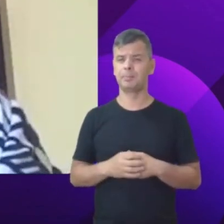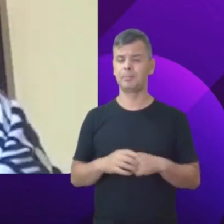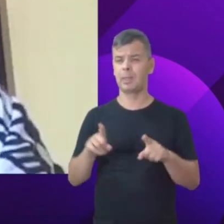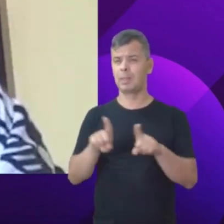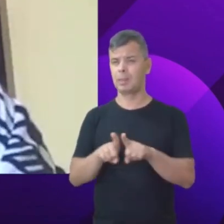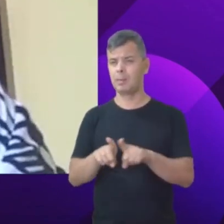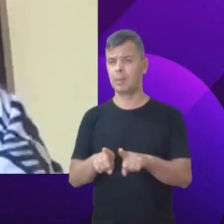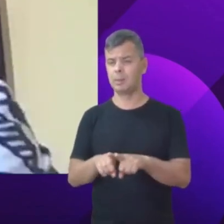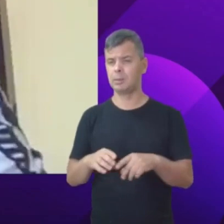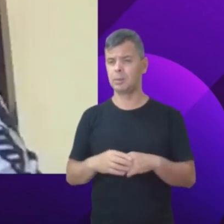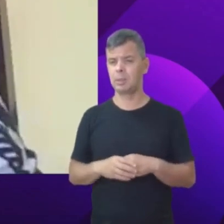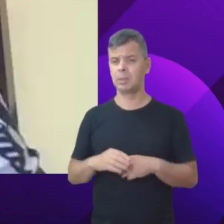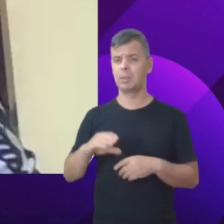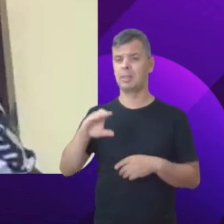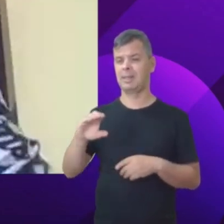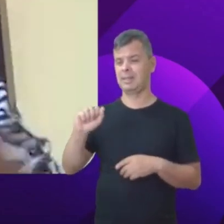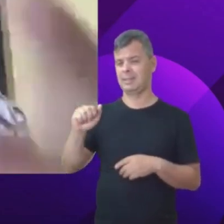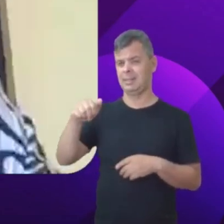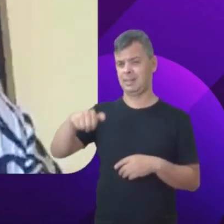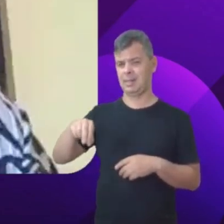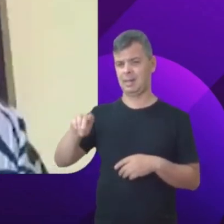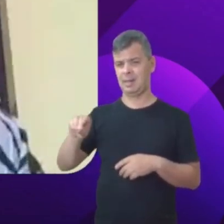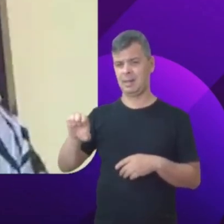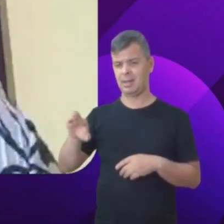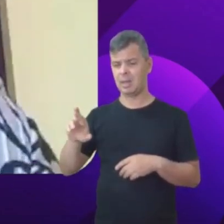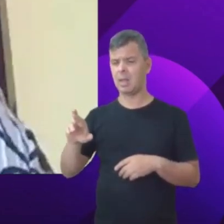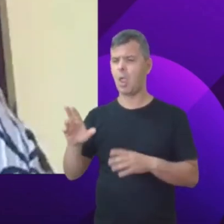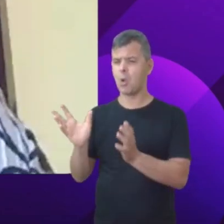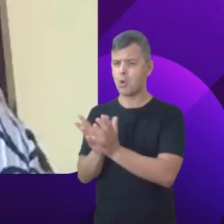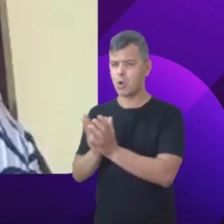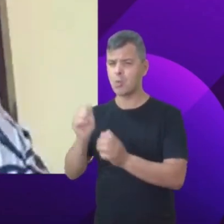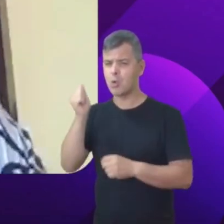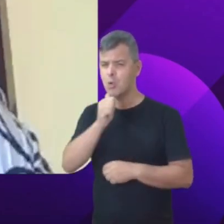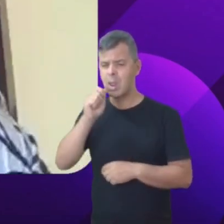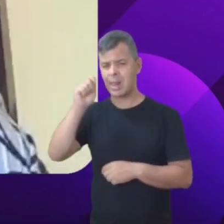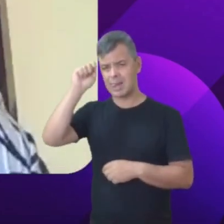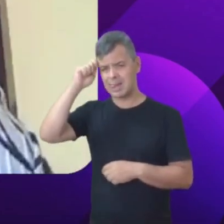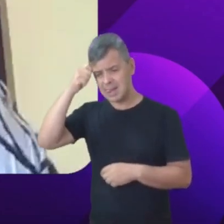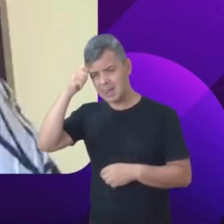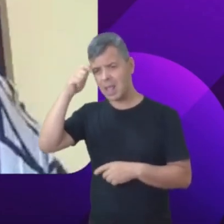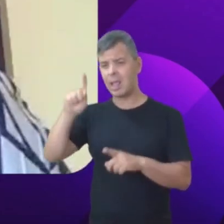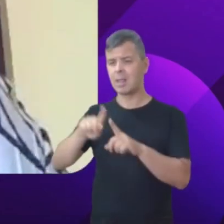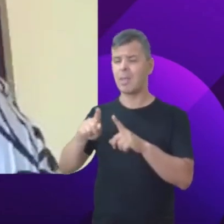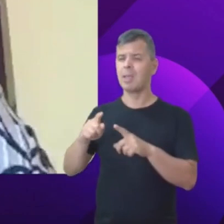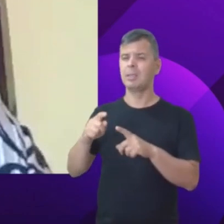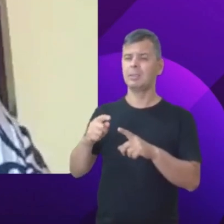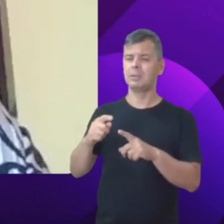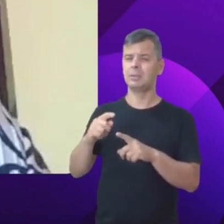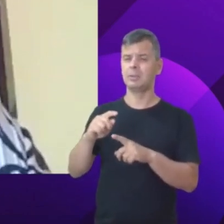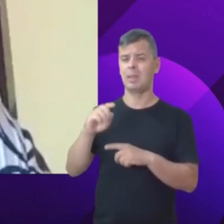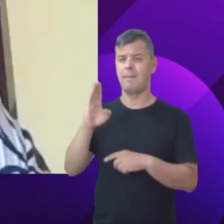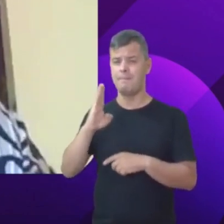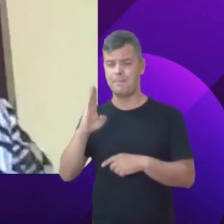também o Candaces, que é uma rede de mulheres negras negras, lésbicas e bissexuais.